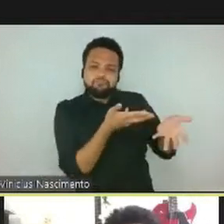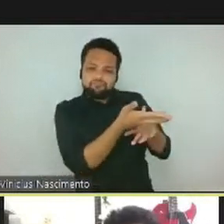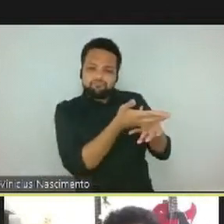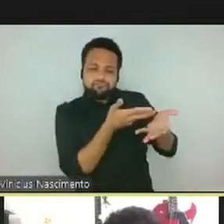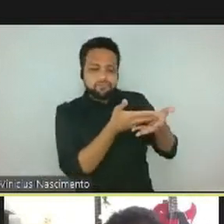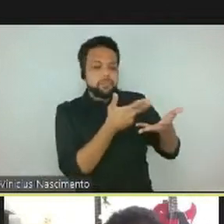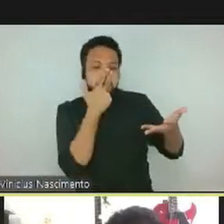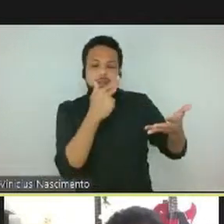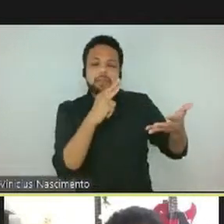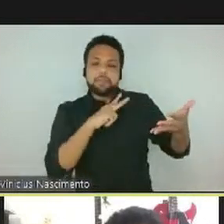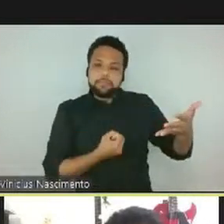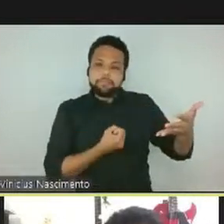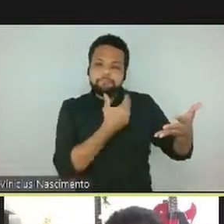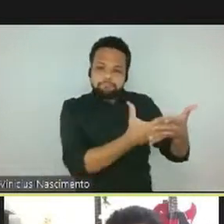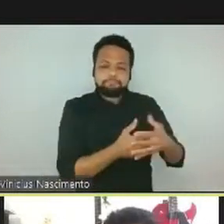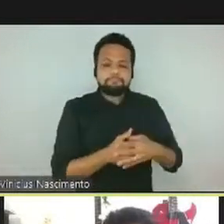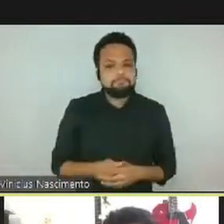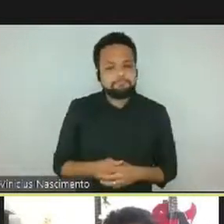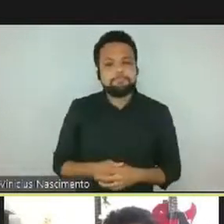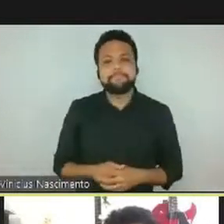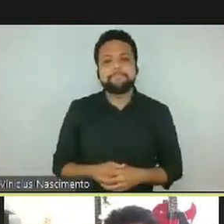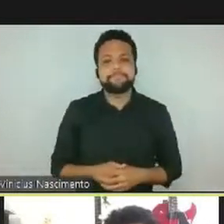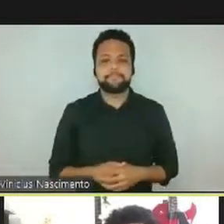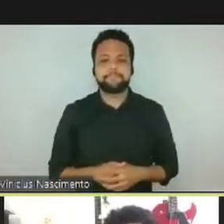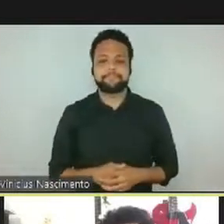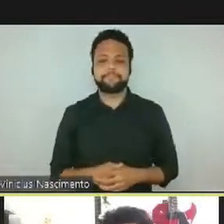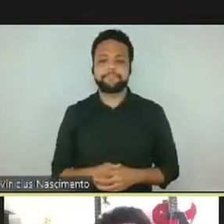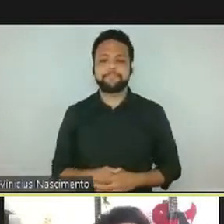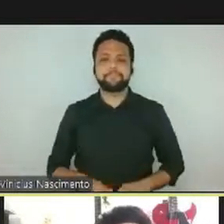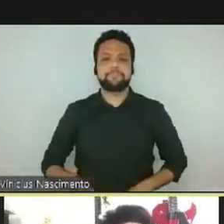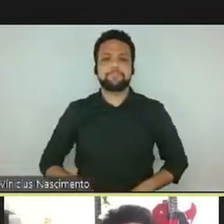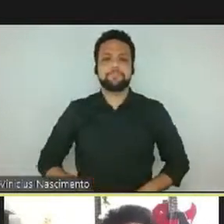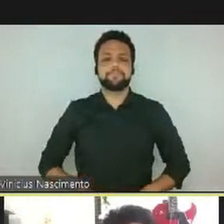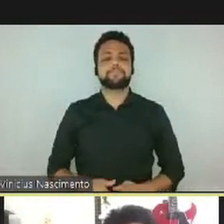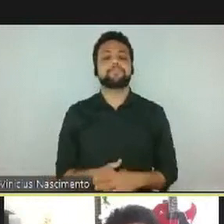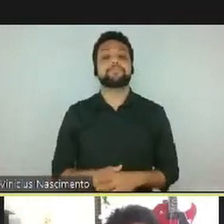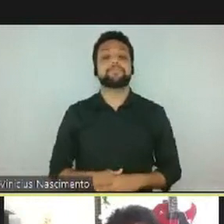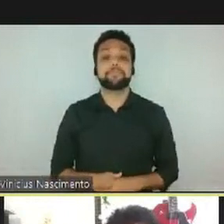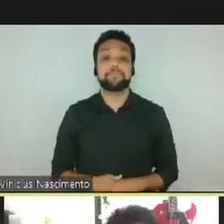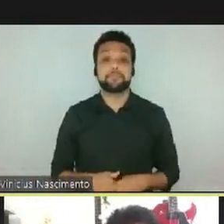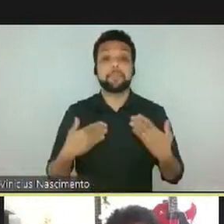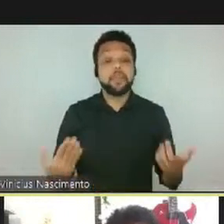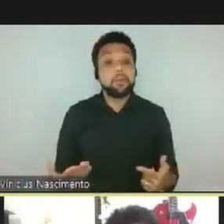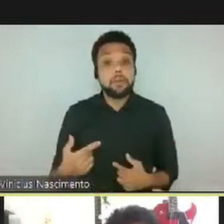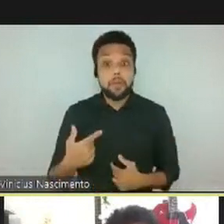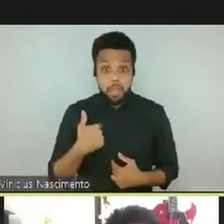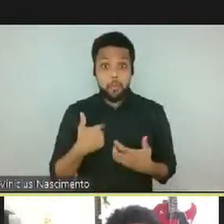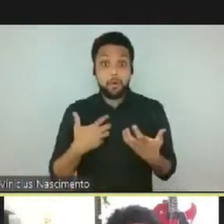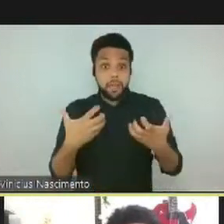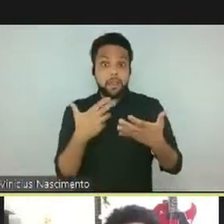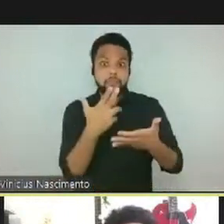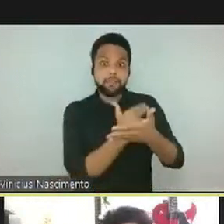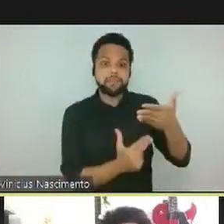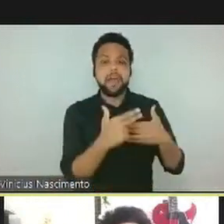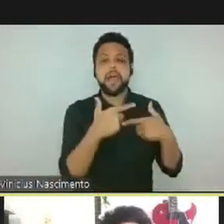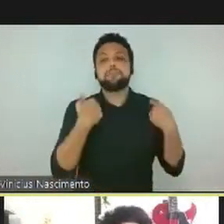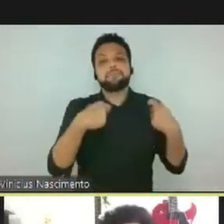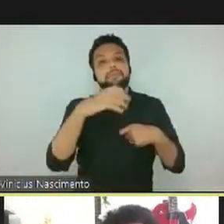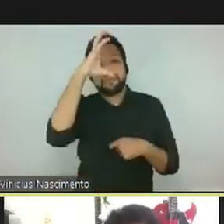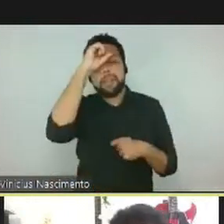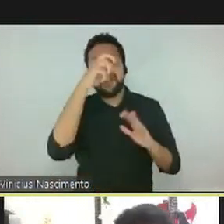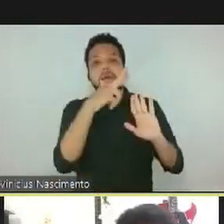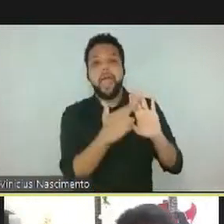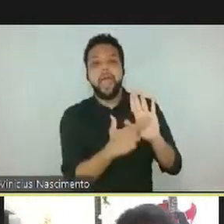se eu vou desenhar, eu preciso aprender os códigos dessa linguagem, né? Se eu não